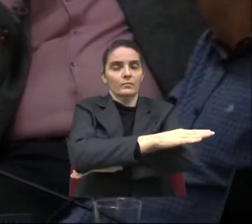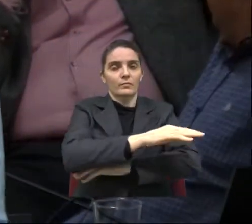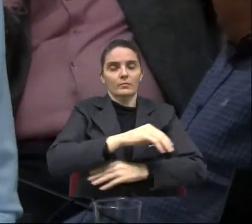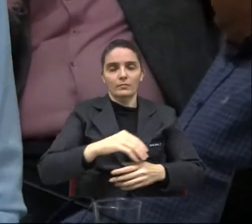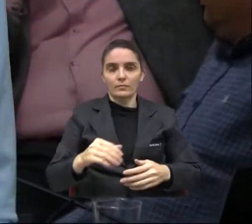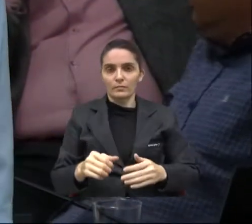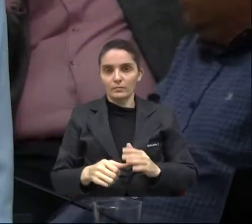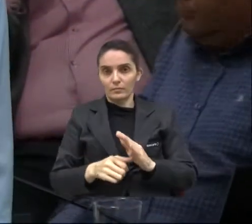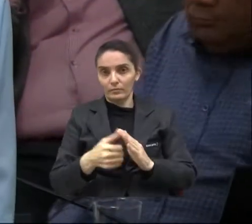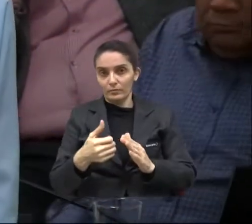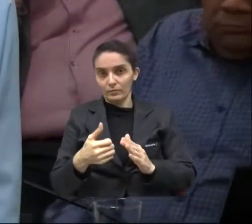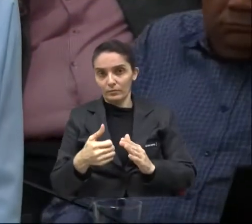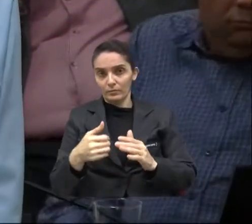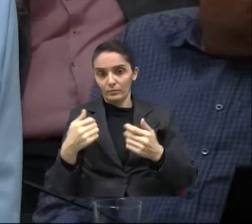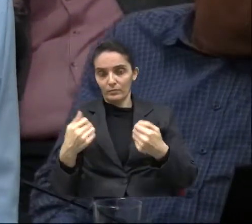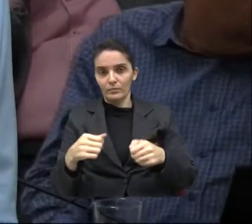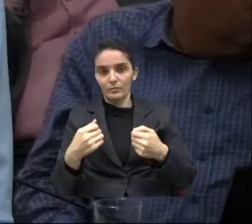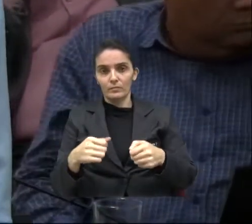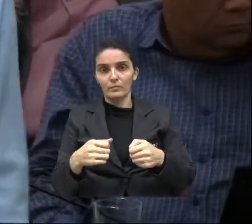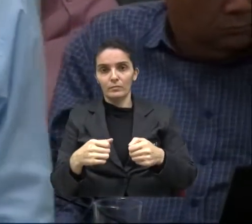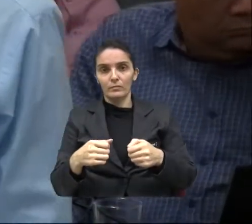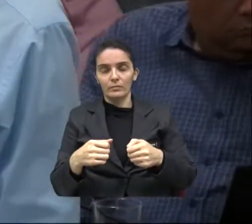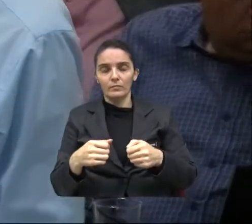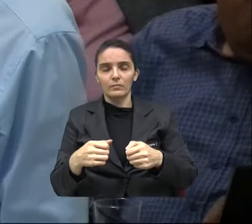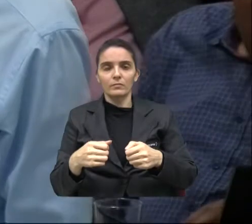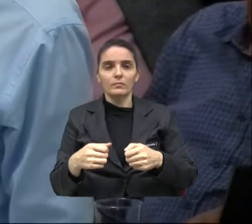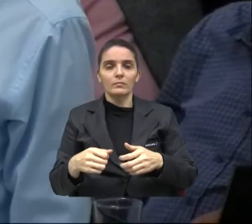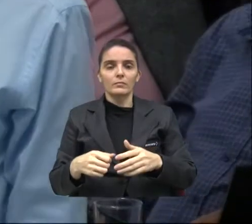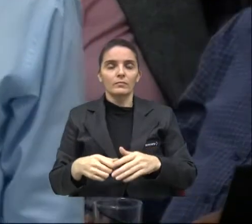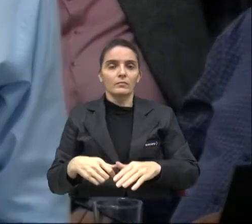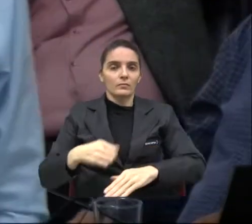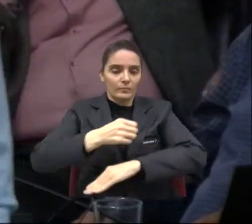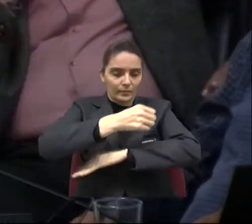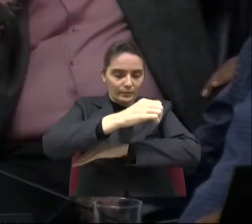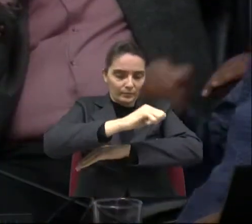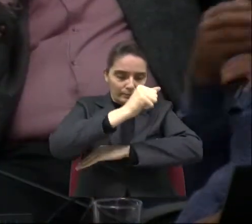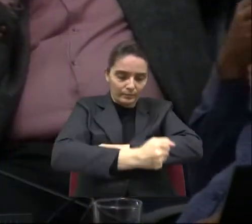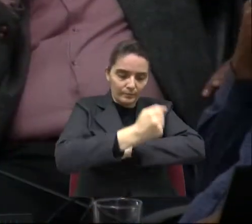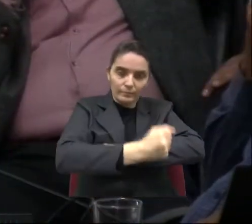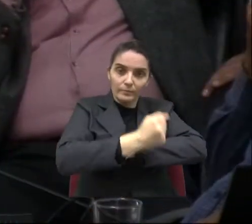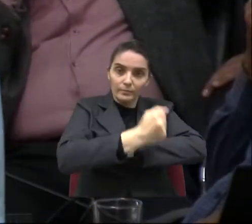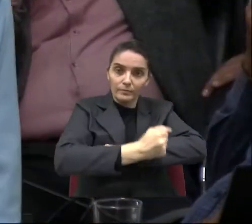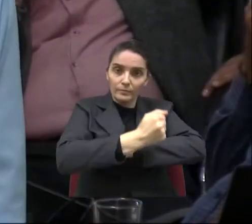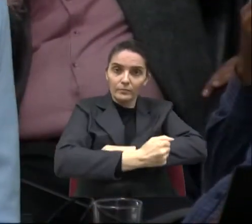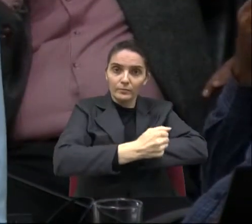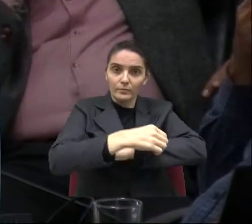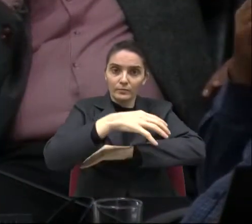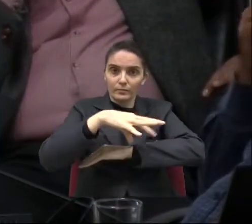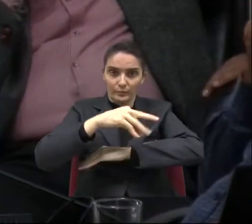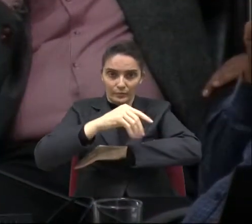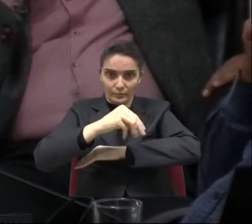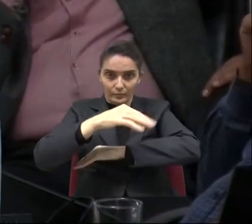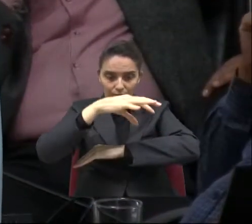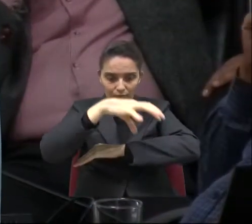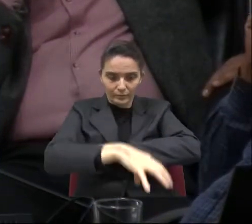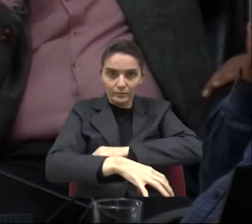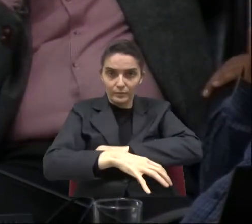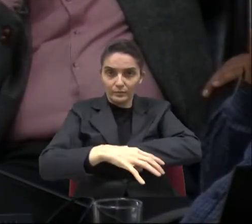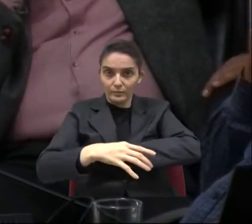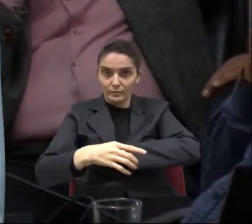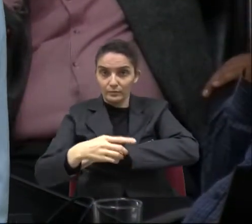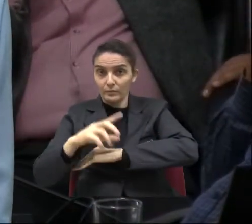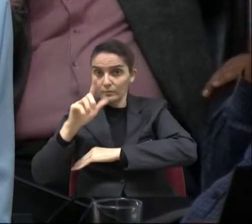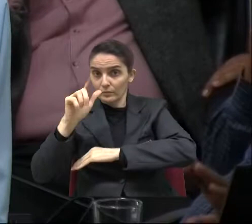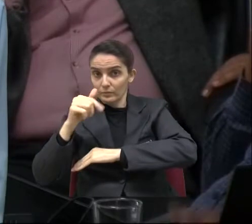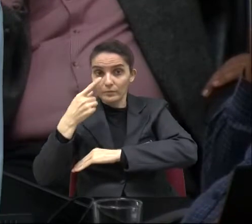que fazer a compactação da terra que tirou e depois analisar se não vai ter nenhum vazamento